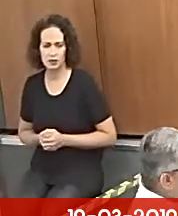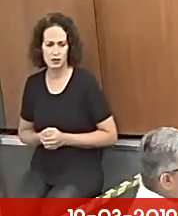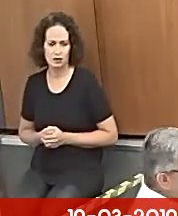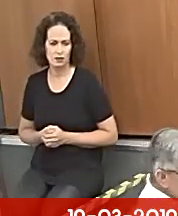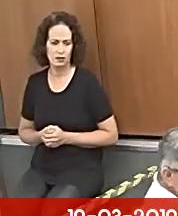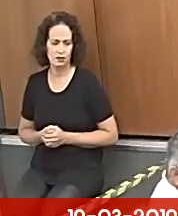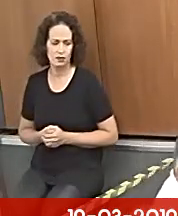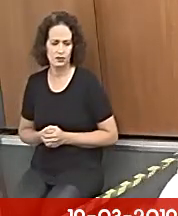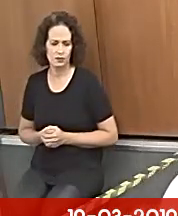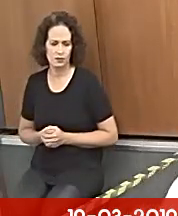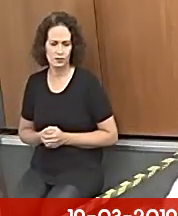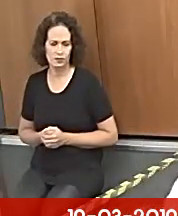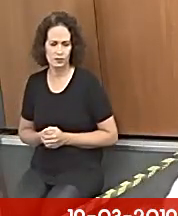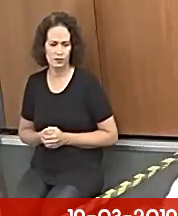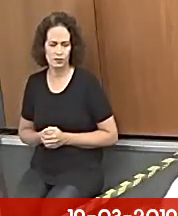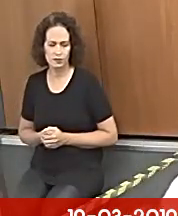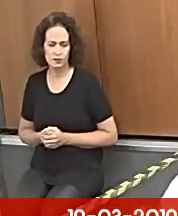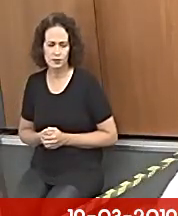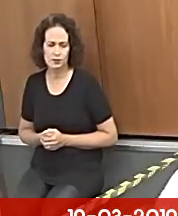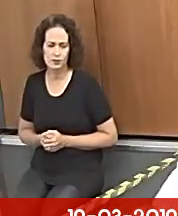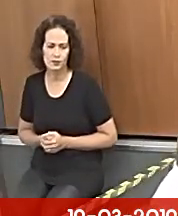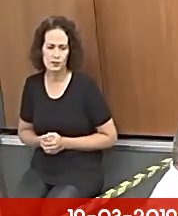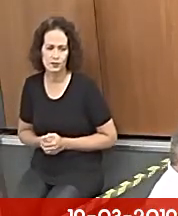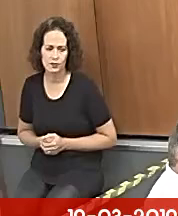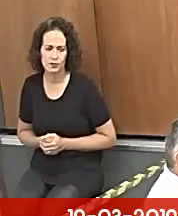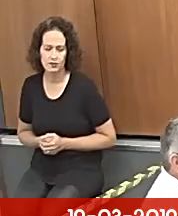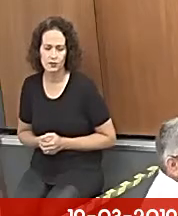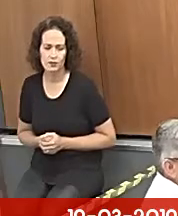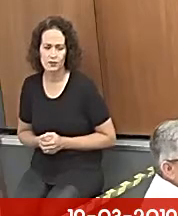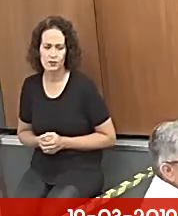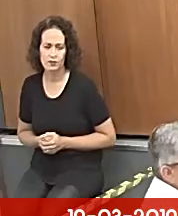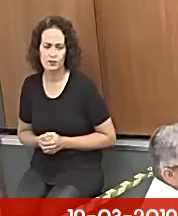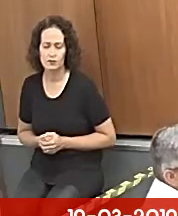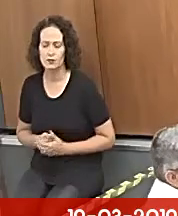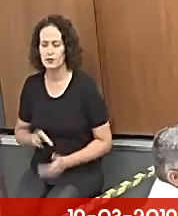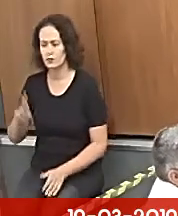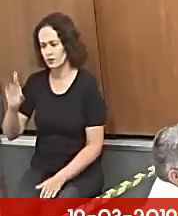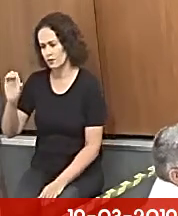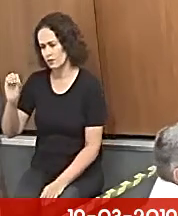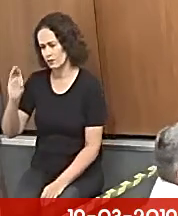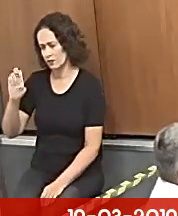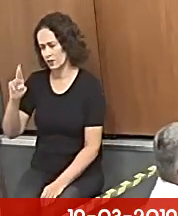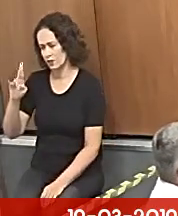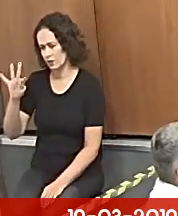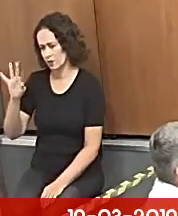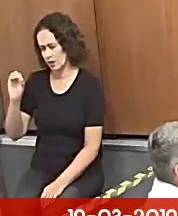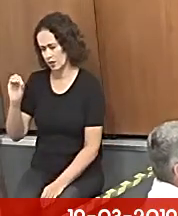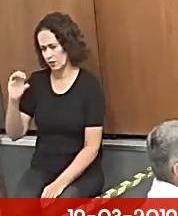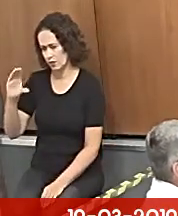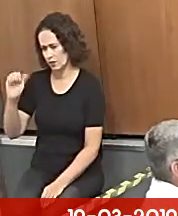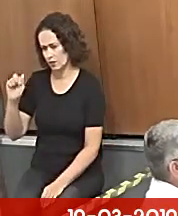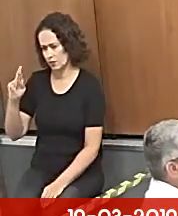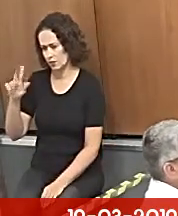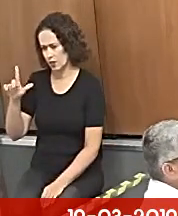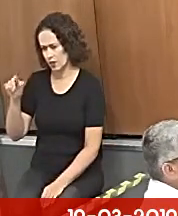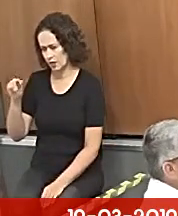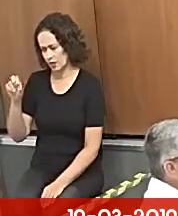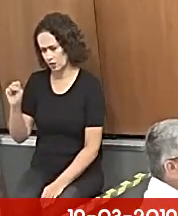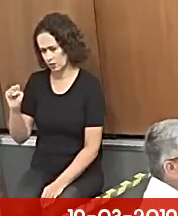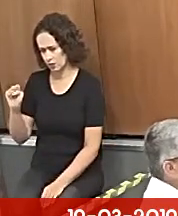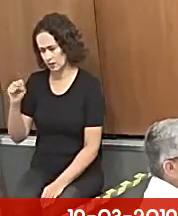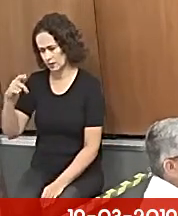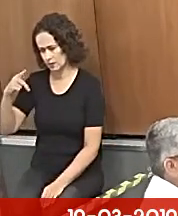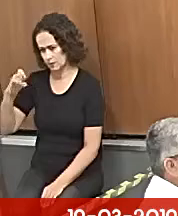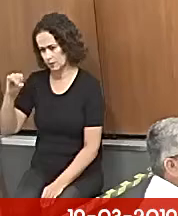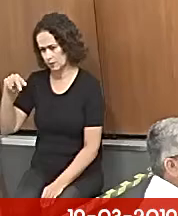microfone perfeitamente então roberto carlos pinto presidente do conselho estadual de defesa dos direitos da pessoa com deficiência